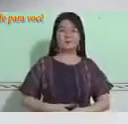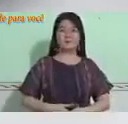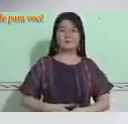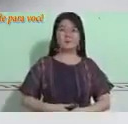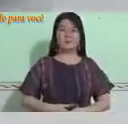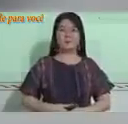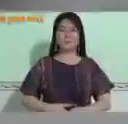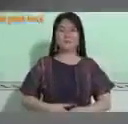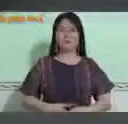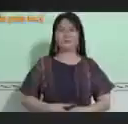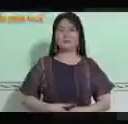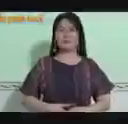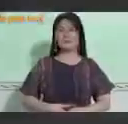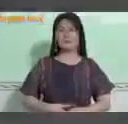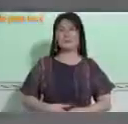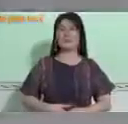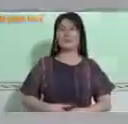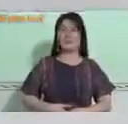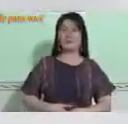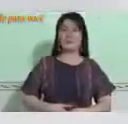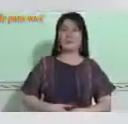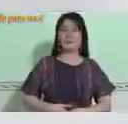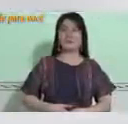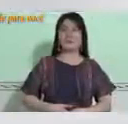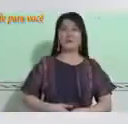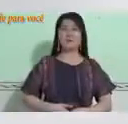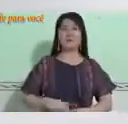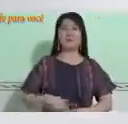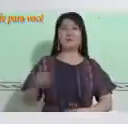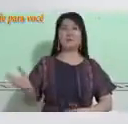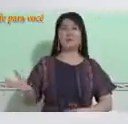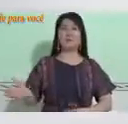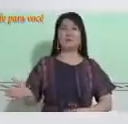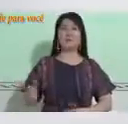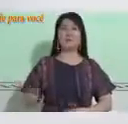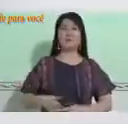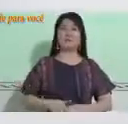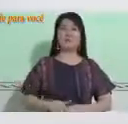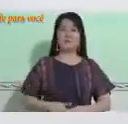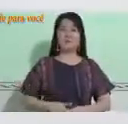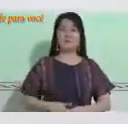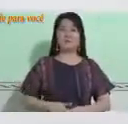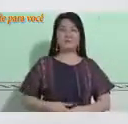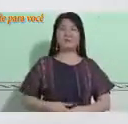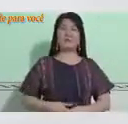enxame.